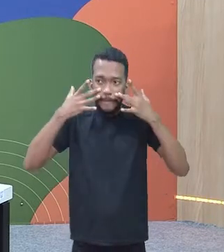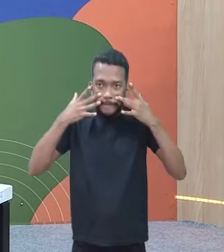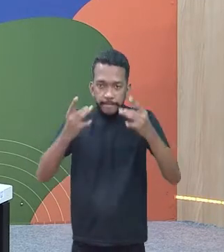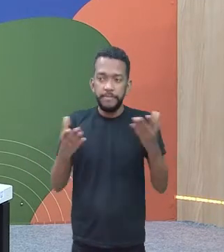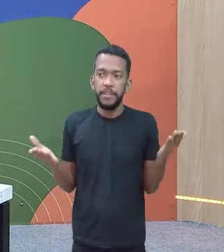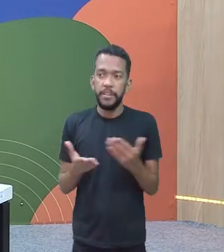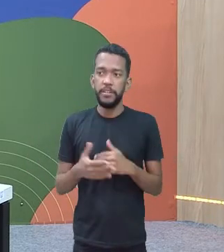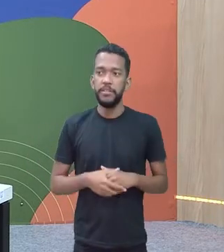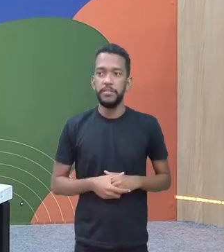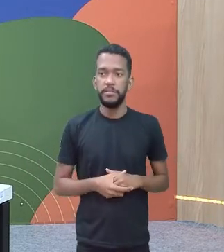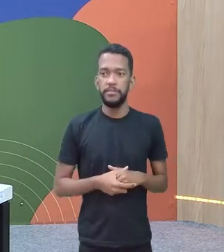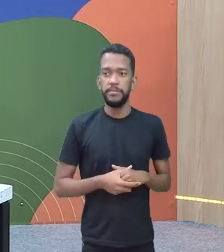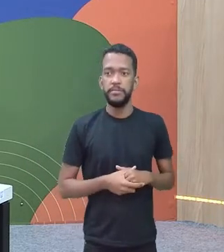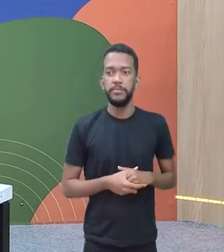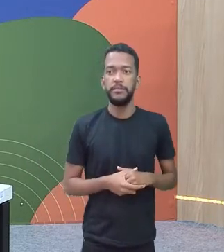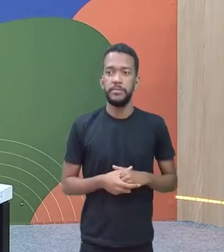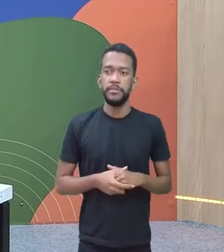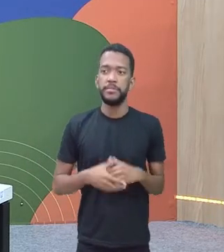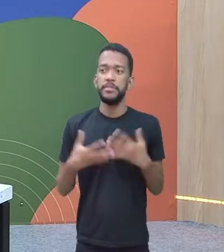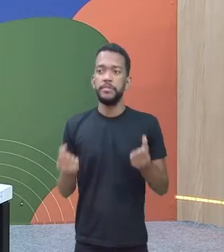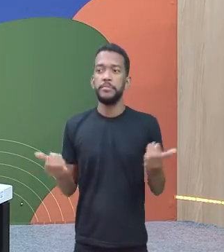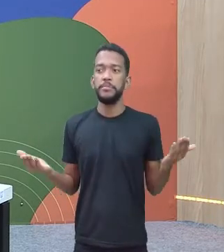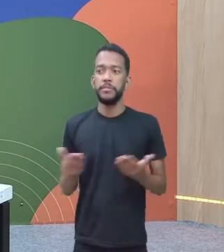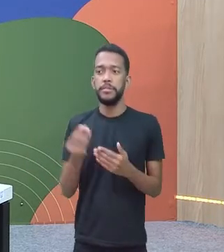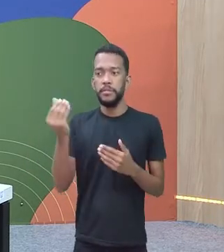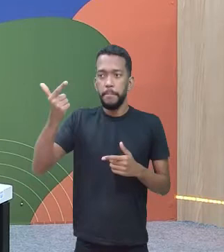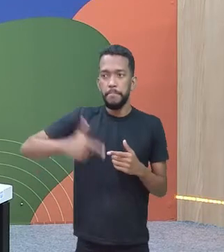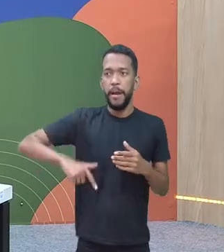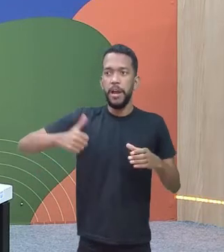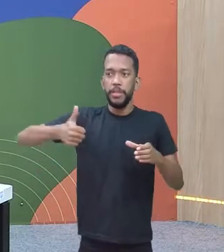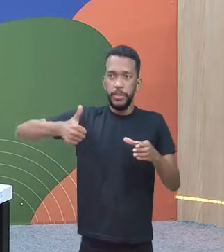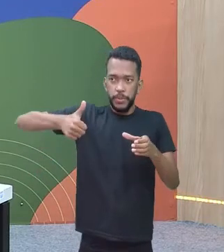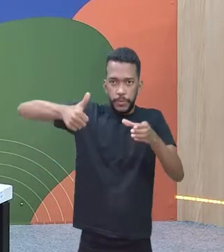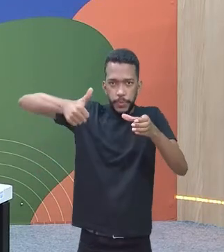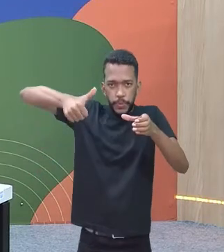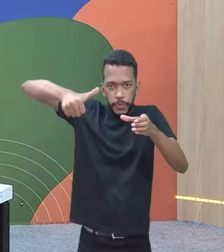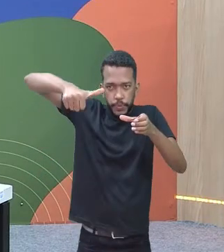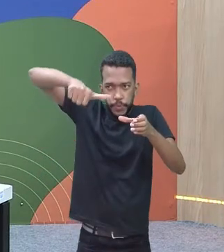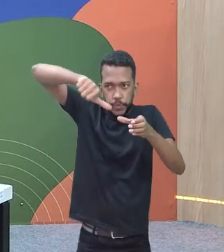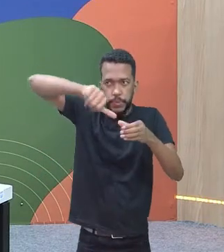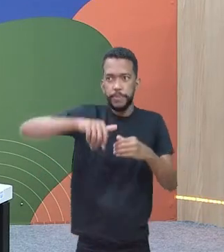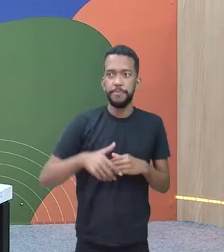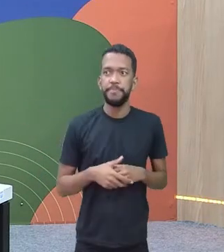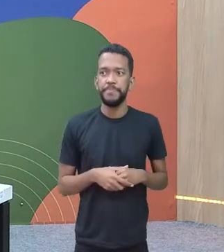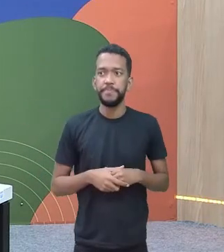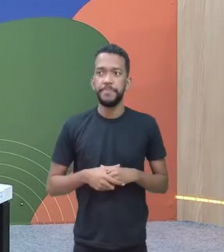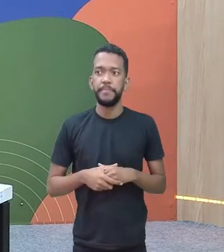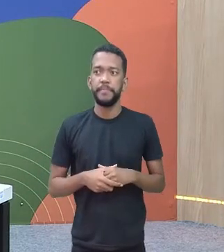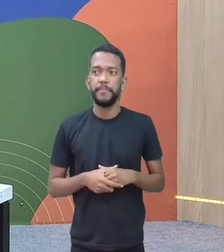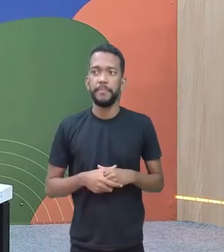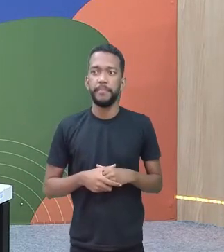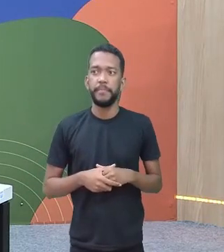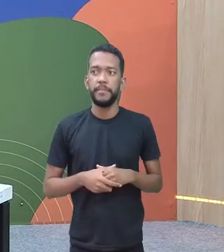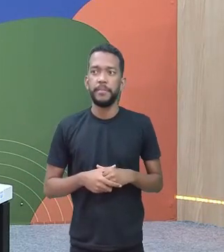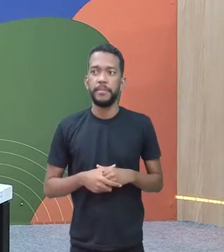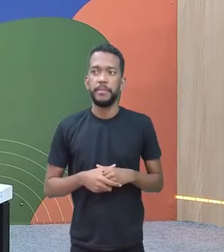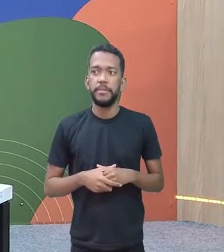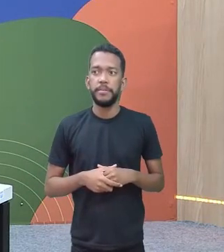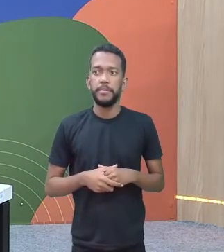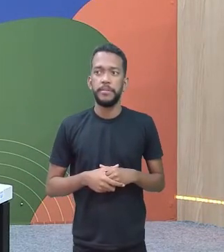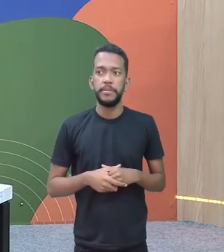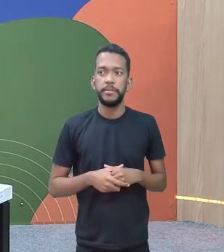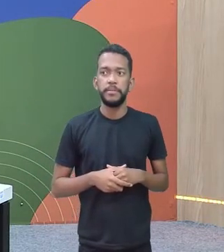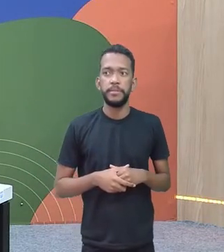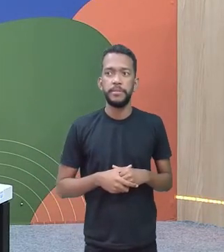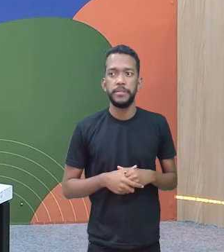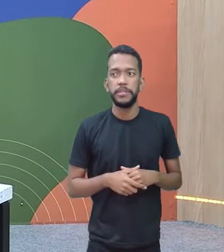bem concentrado, vamos colocar mais uma porção de água. Esse aqui eu não vou precisar de medir. Quero deixar o suco